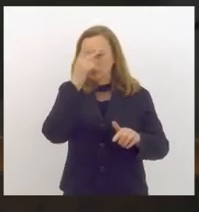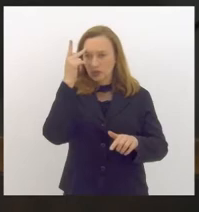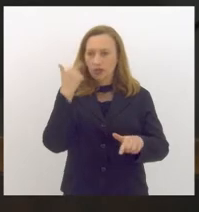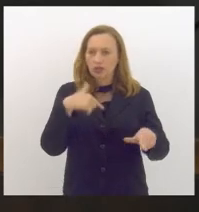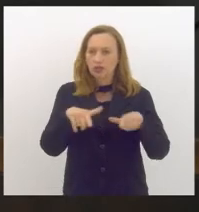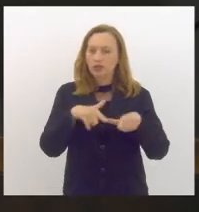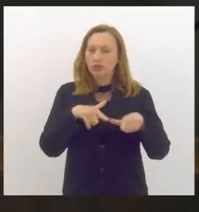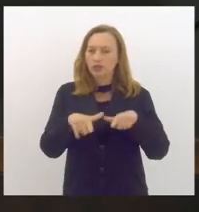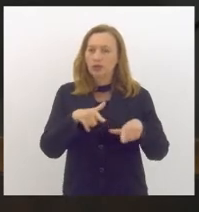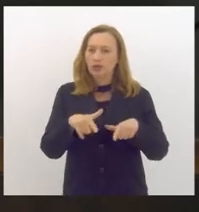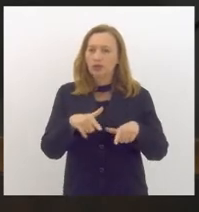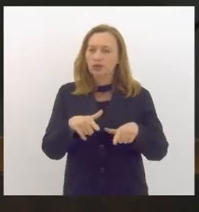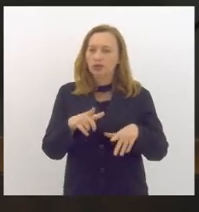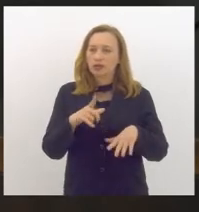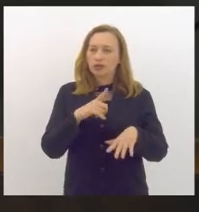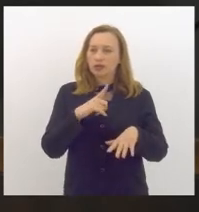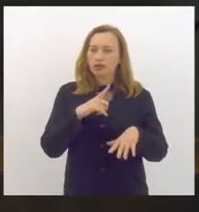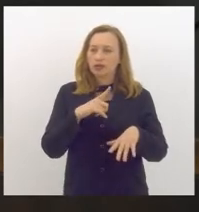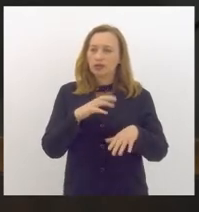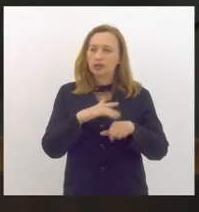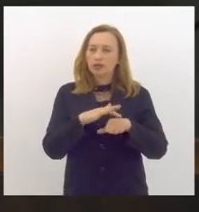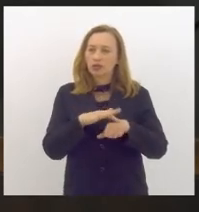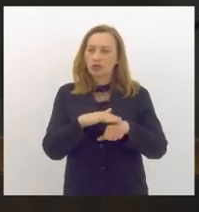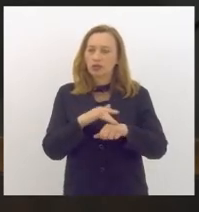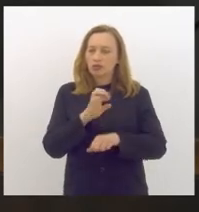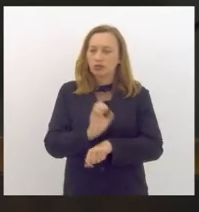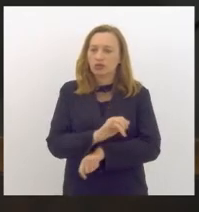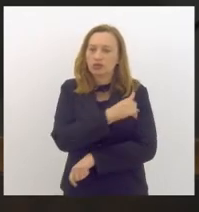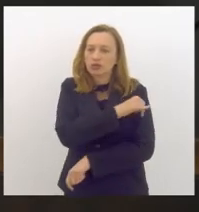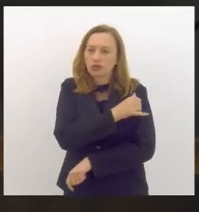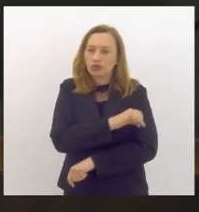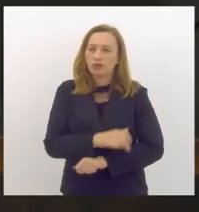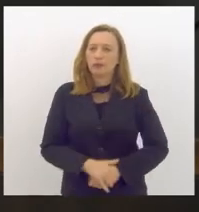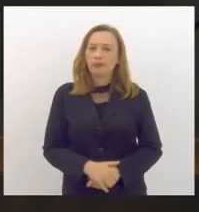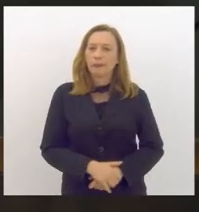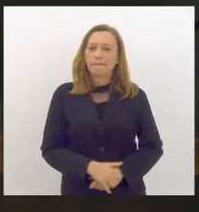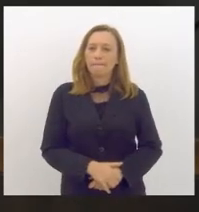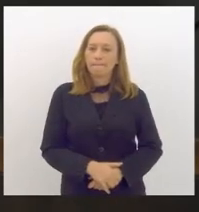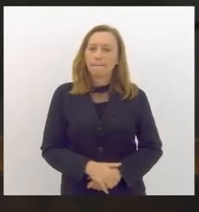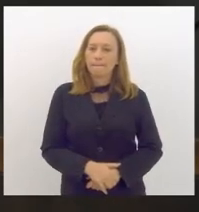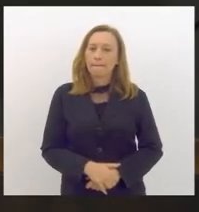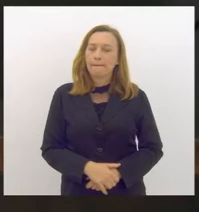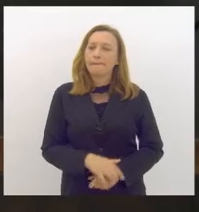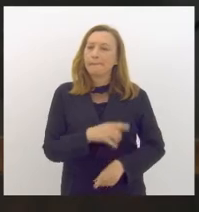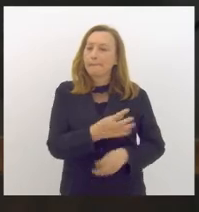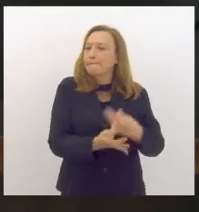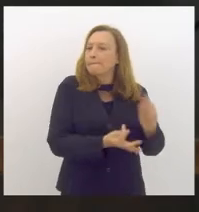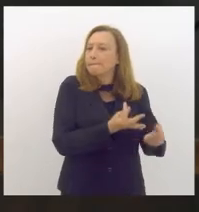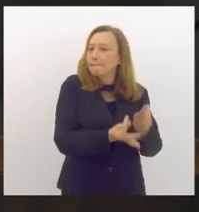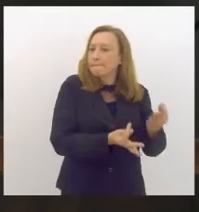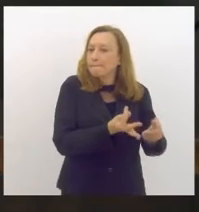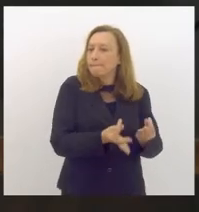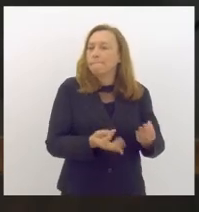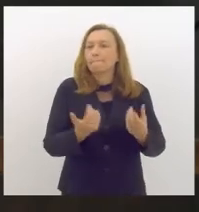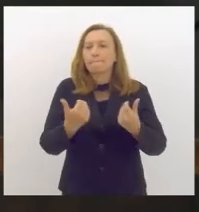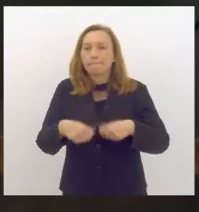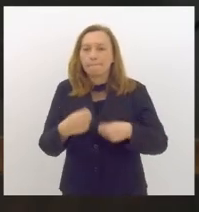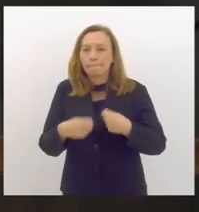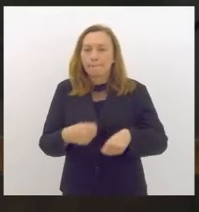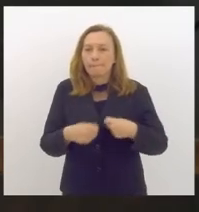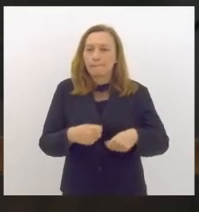endometriose profunda no âmbito do Estado do Rio de Janeiro. Esse tratamento necessita de